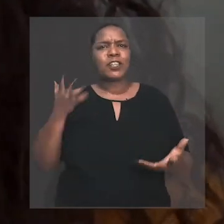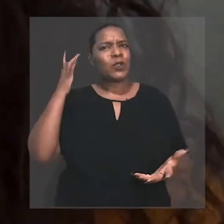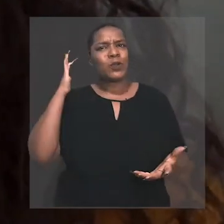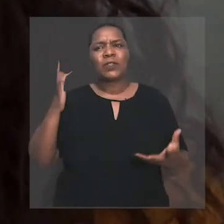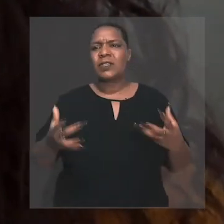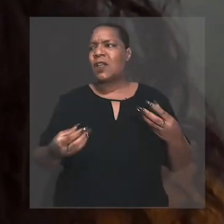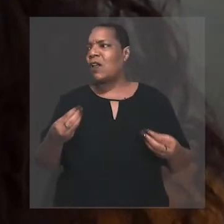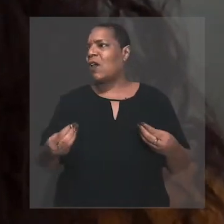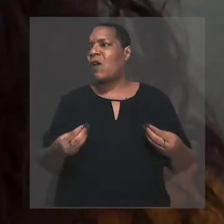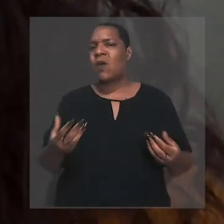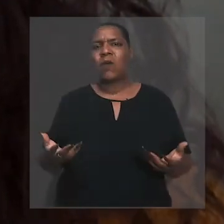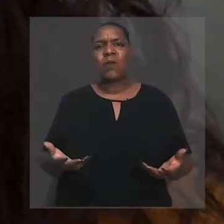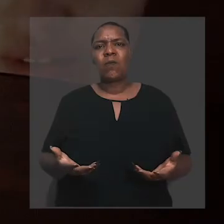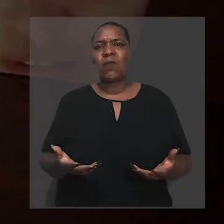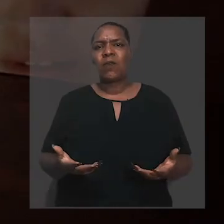eu não sei como.